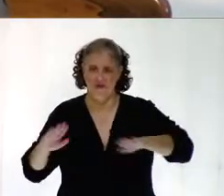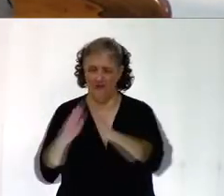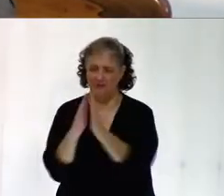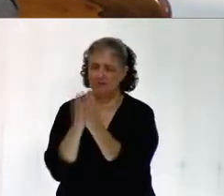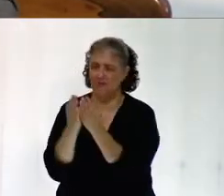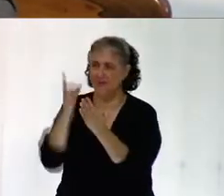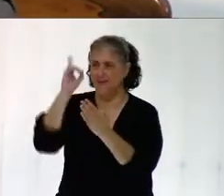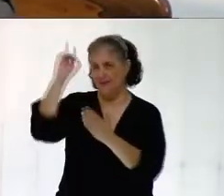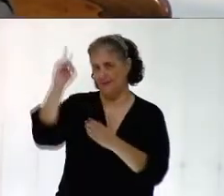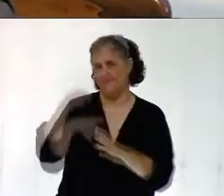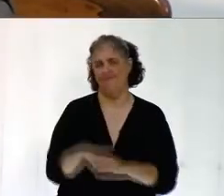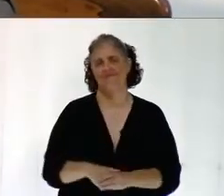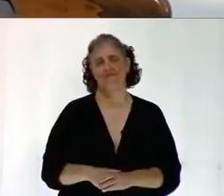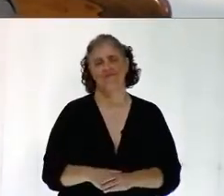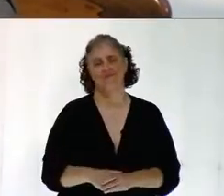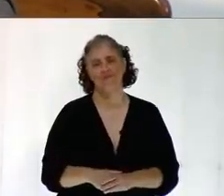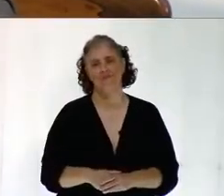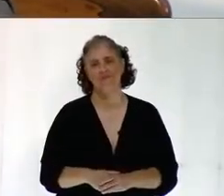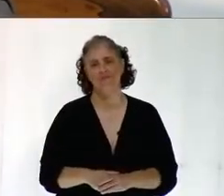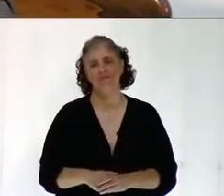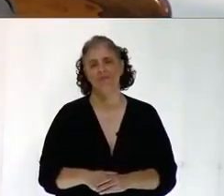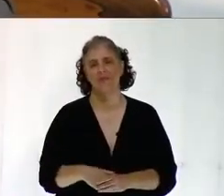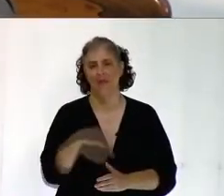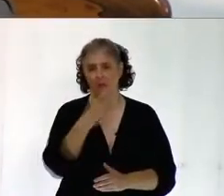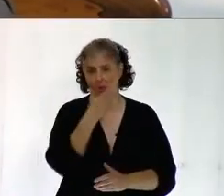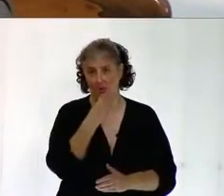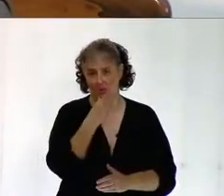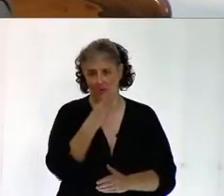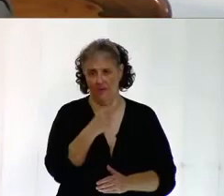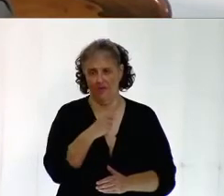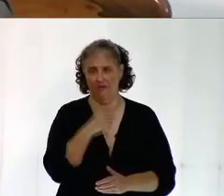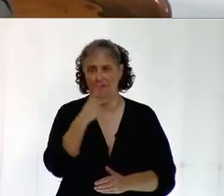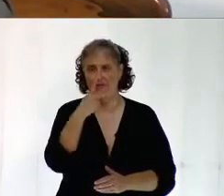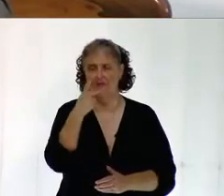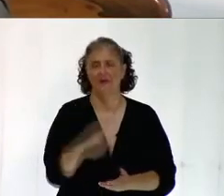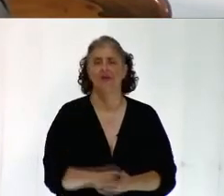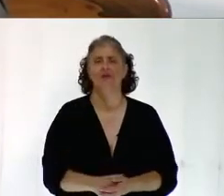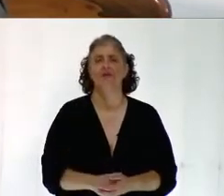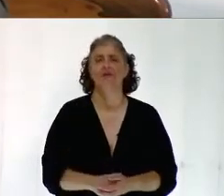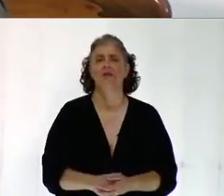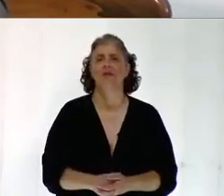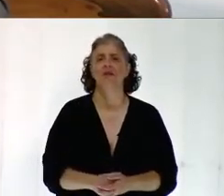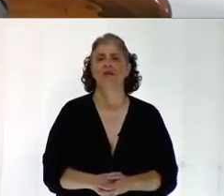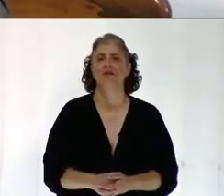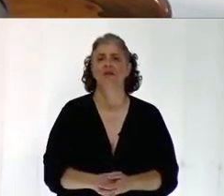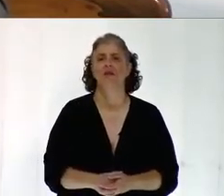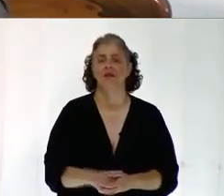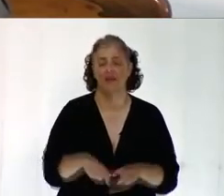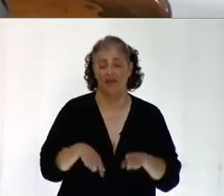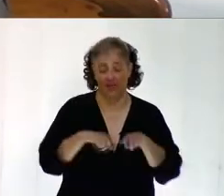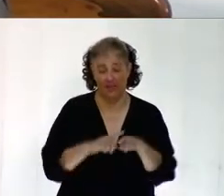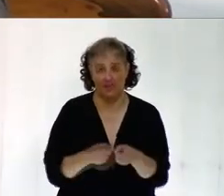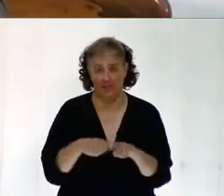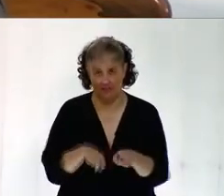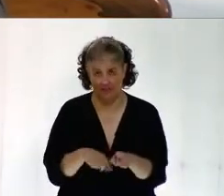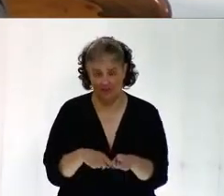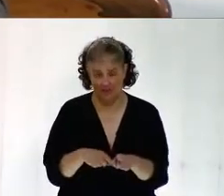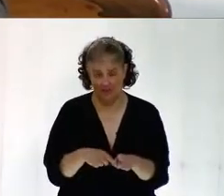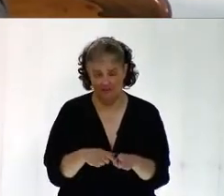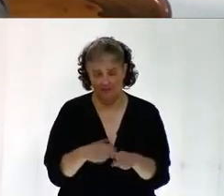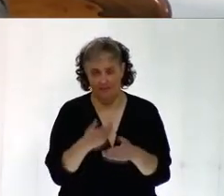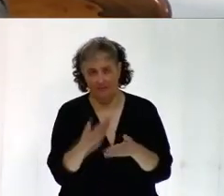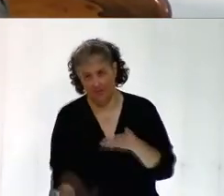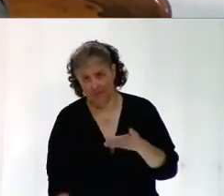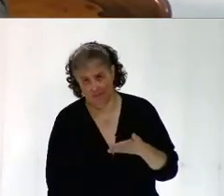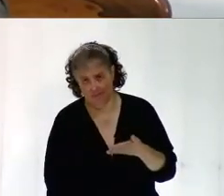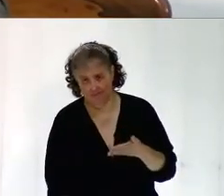henry diz que aquele que atentado e cai pouco pode-se esperar